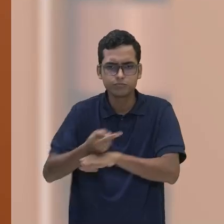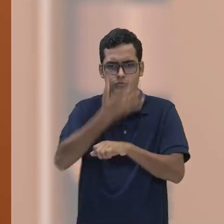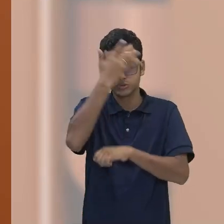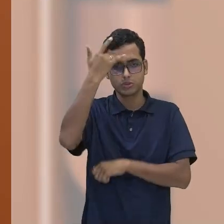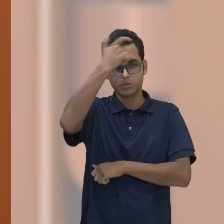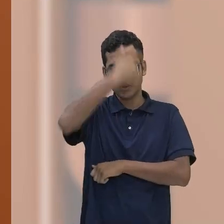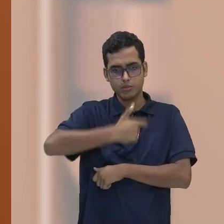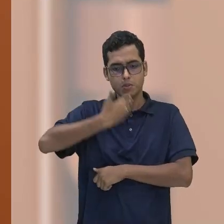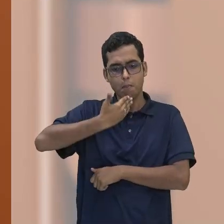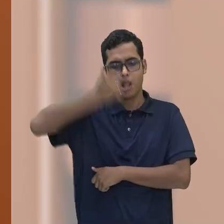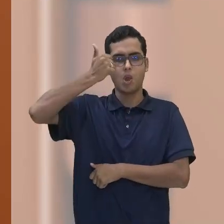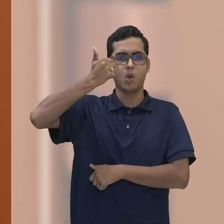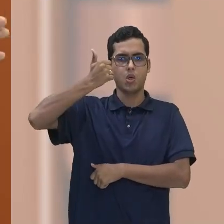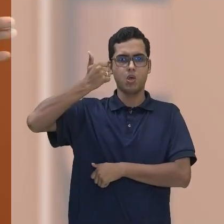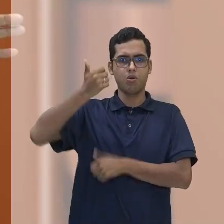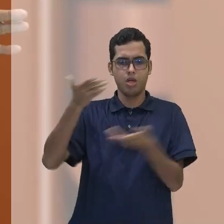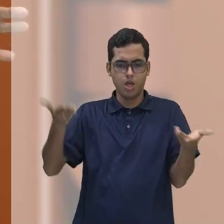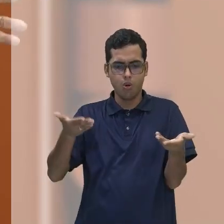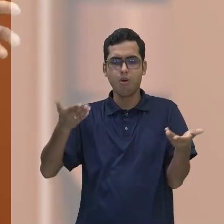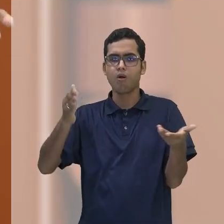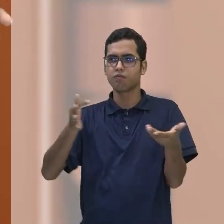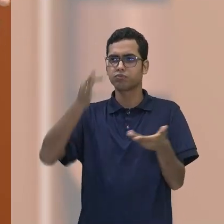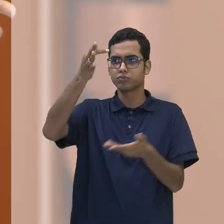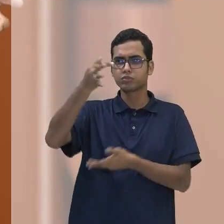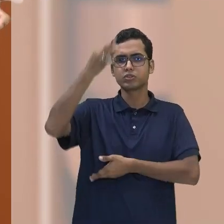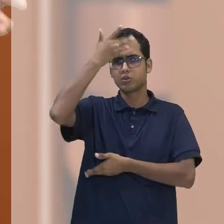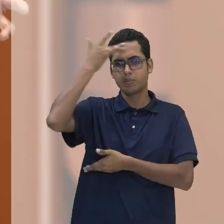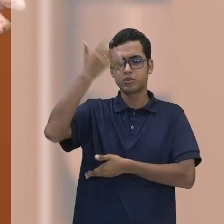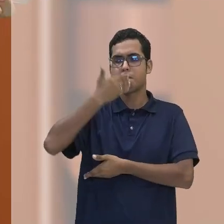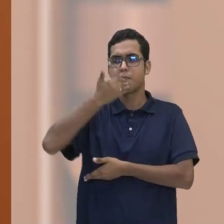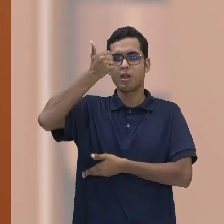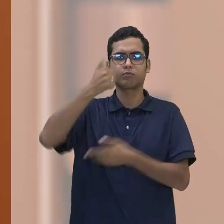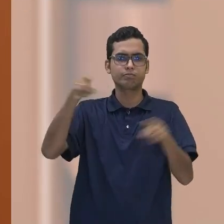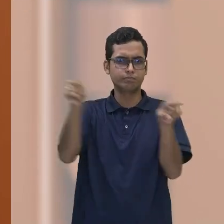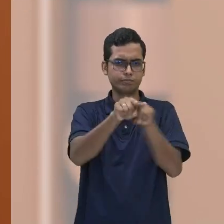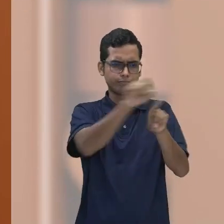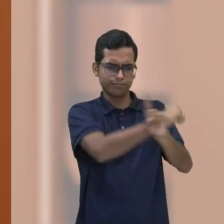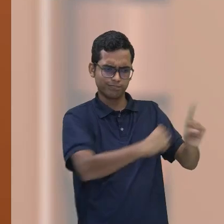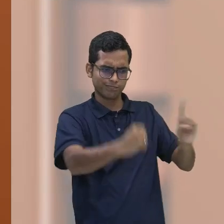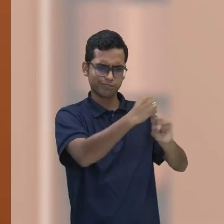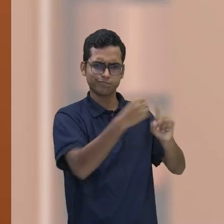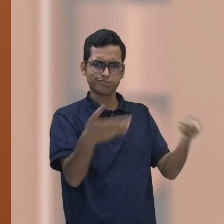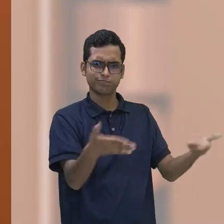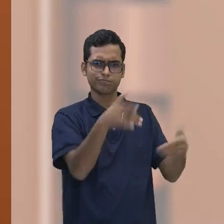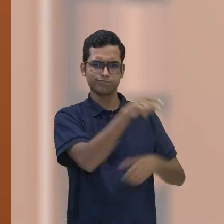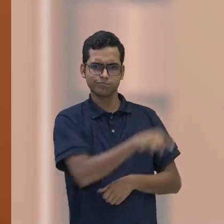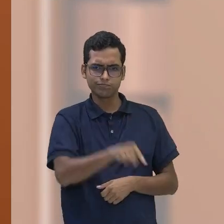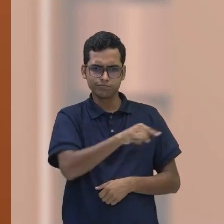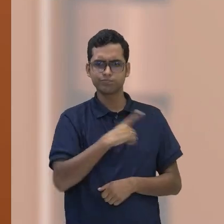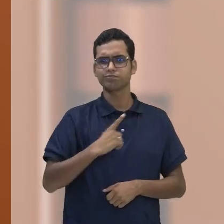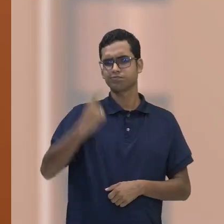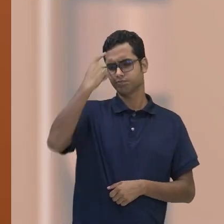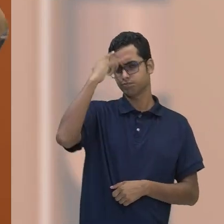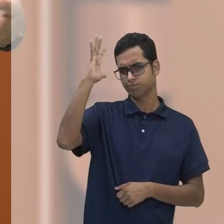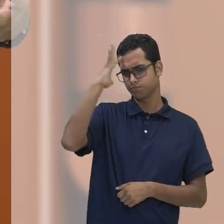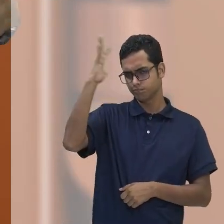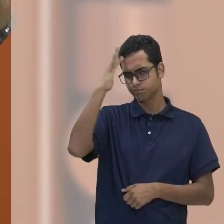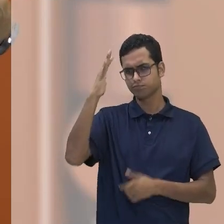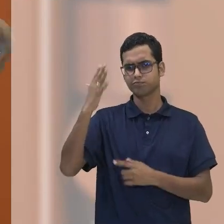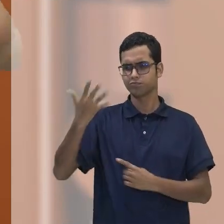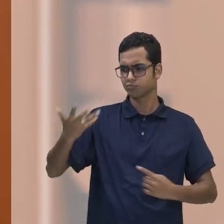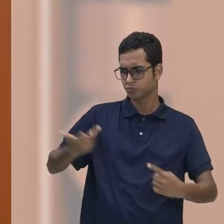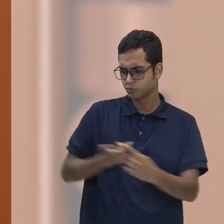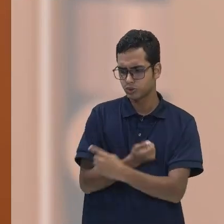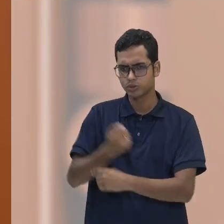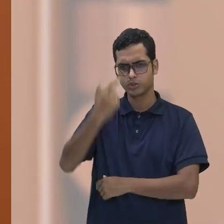melhor do que eu já sou. E se a sociedade em si, né, que é no pensamento de Nietzsche, é aquele aglomerado